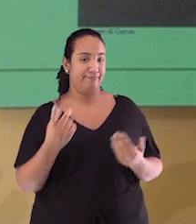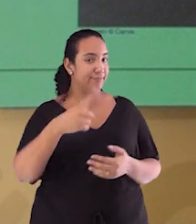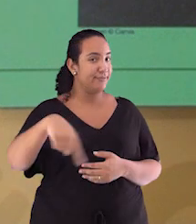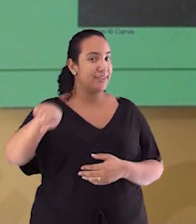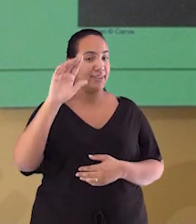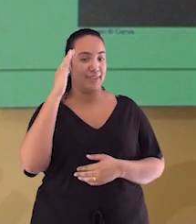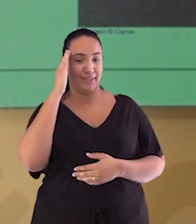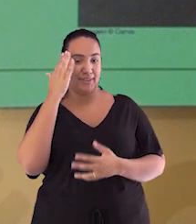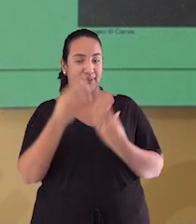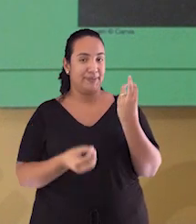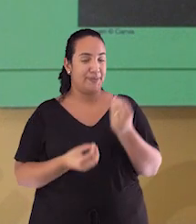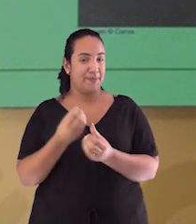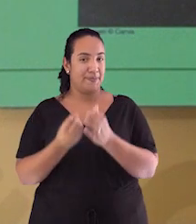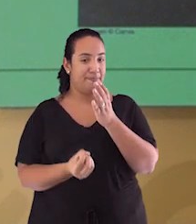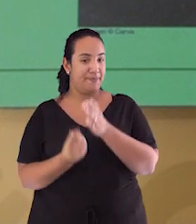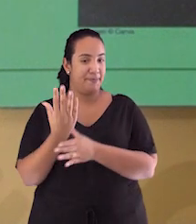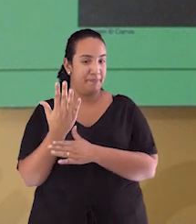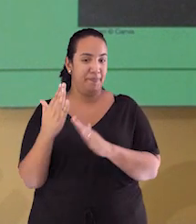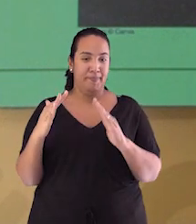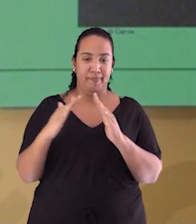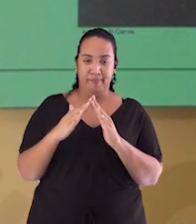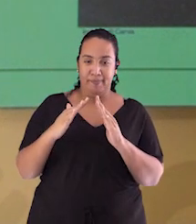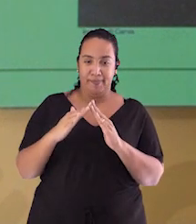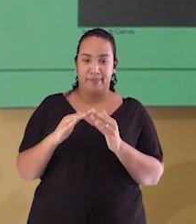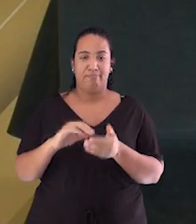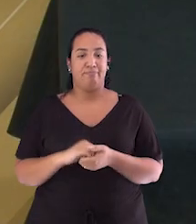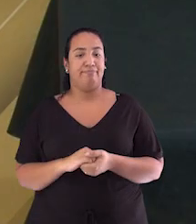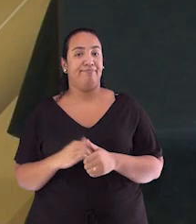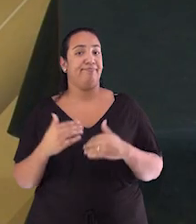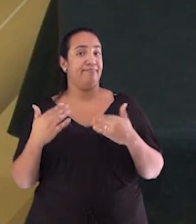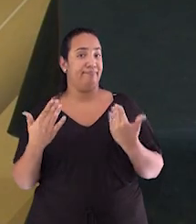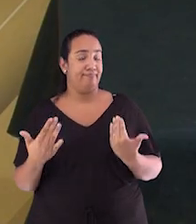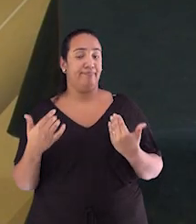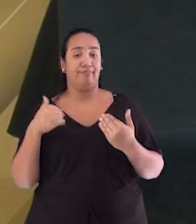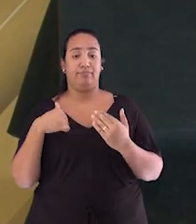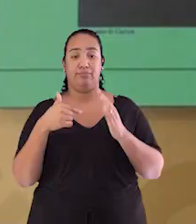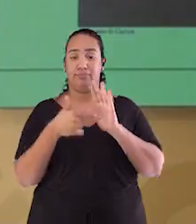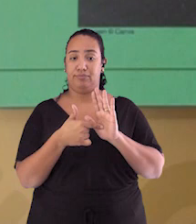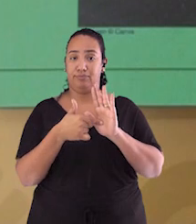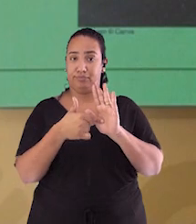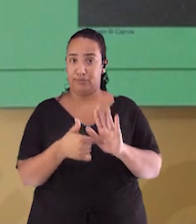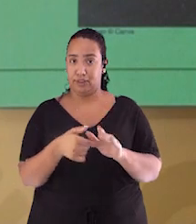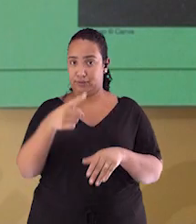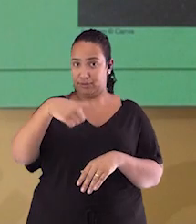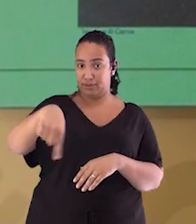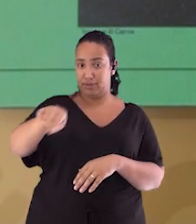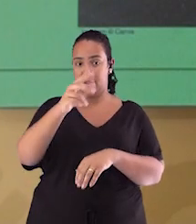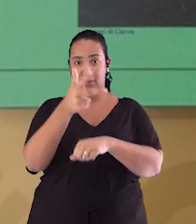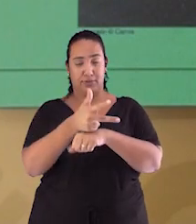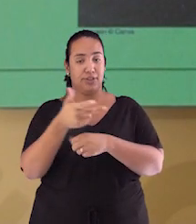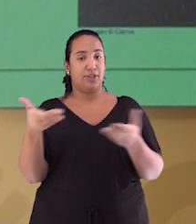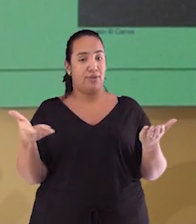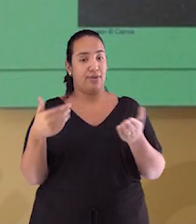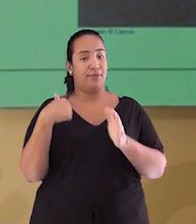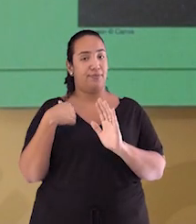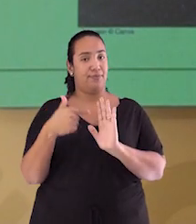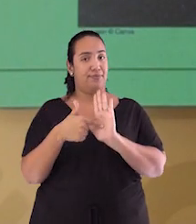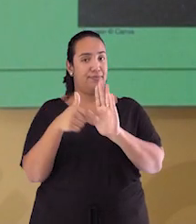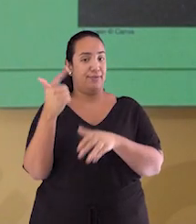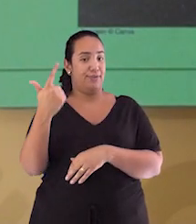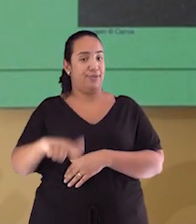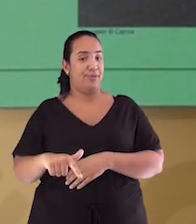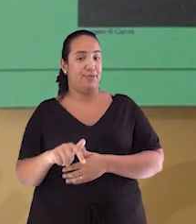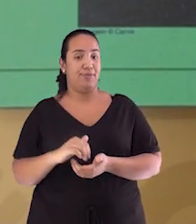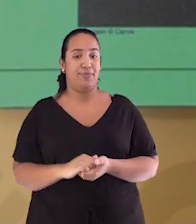Conseguiram entender como fazer sua composteira em casa? Trouxe a mesma composteira que eu mostrei no vídeo para vocês